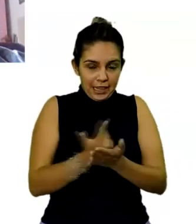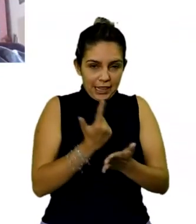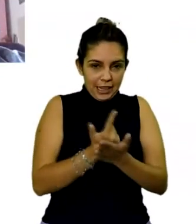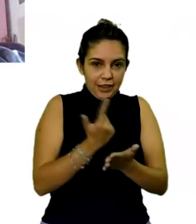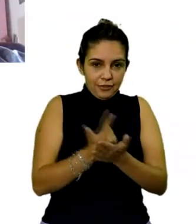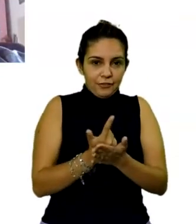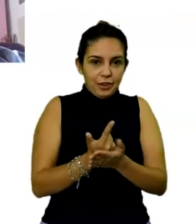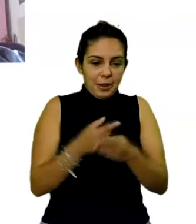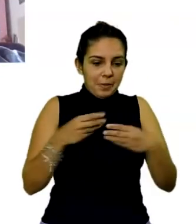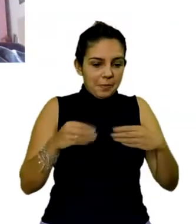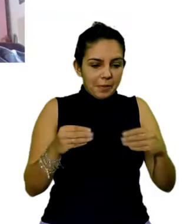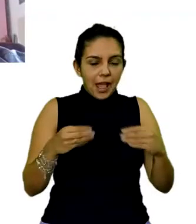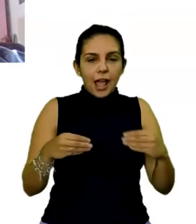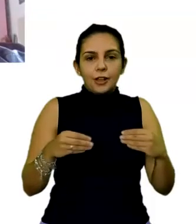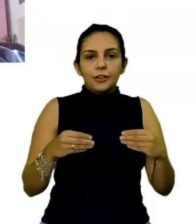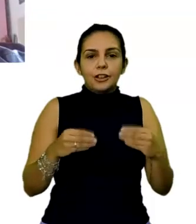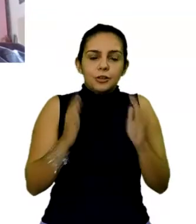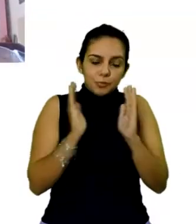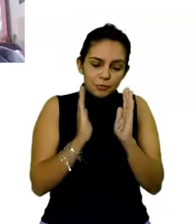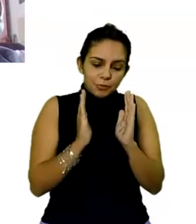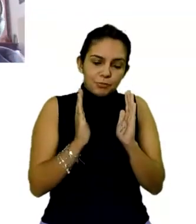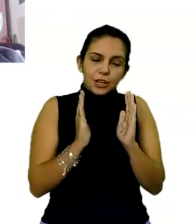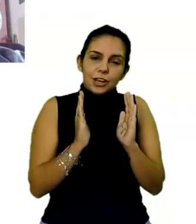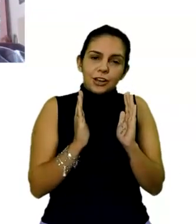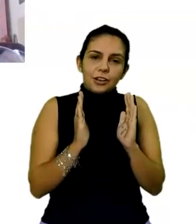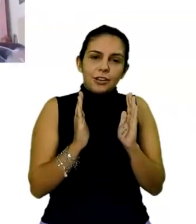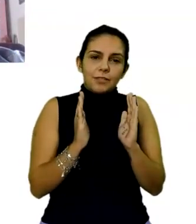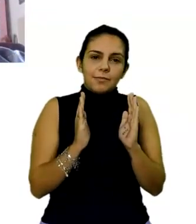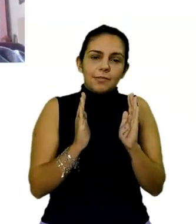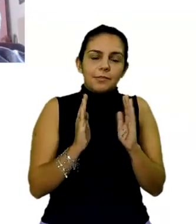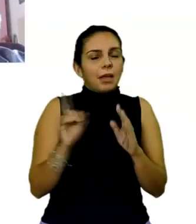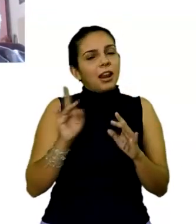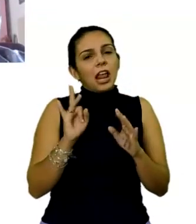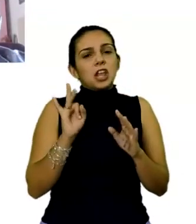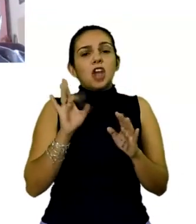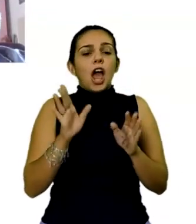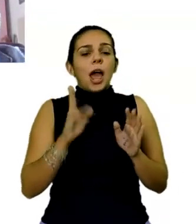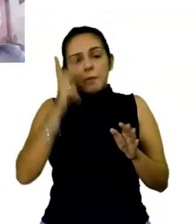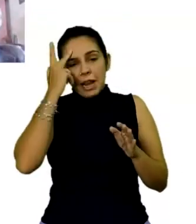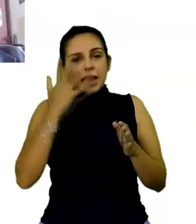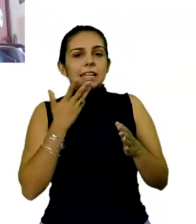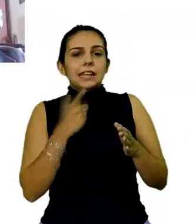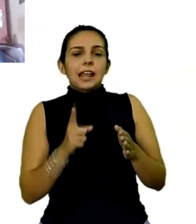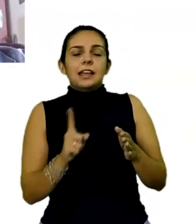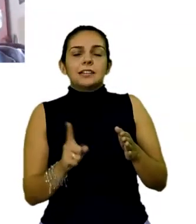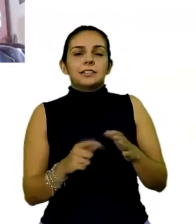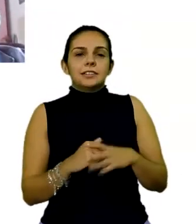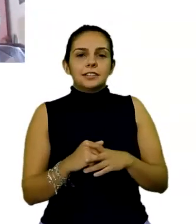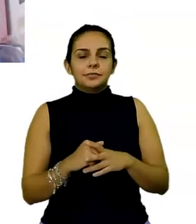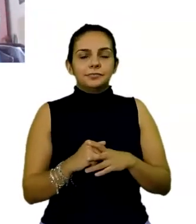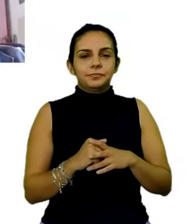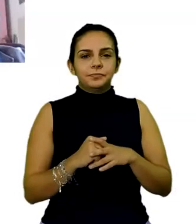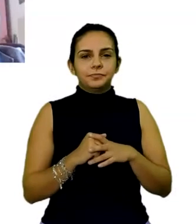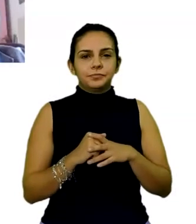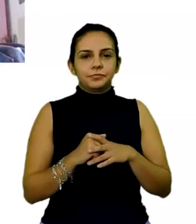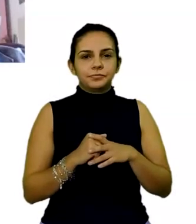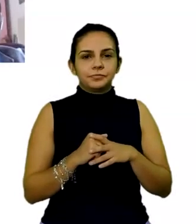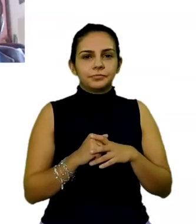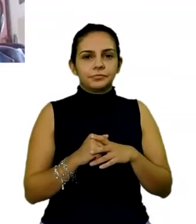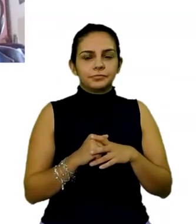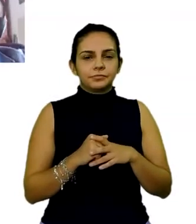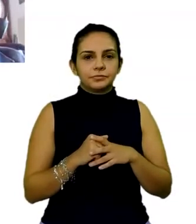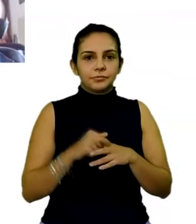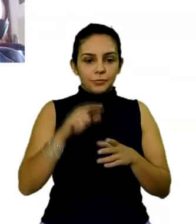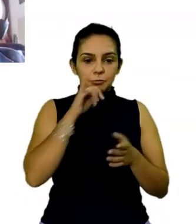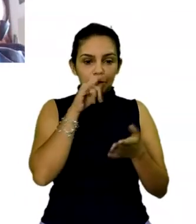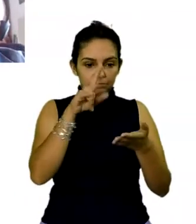de pano e tal, são livros pequenininhos, mas nem sempre. Eu acho que a imagem grande, quando ela